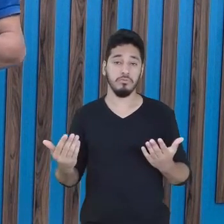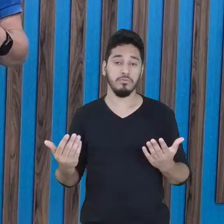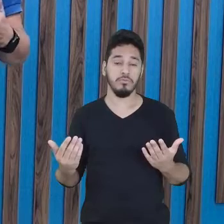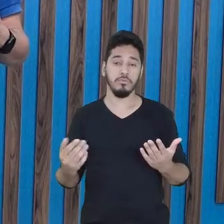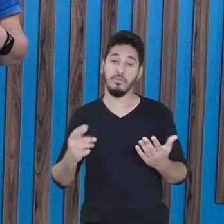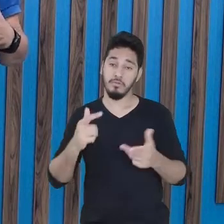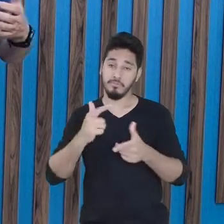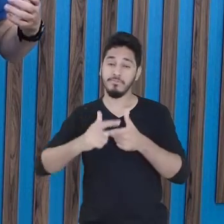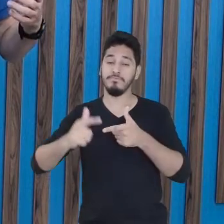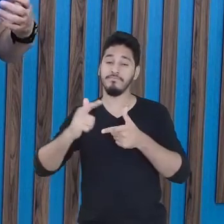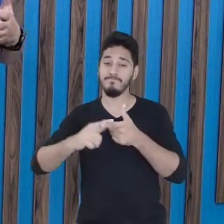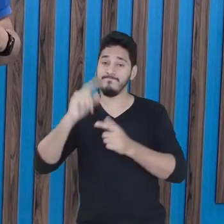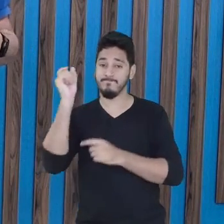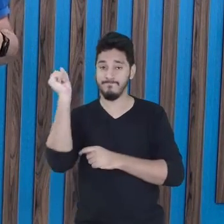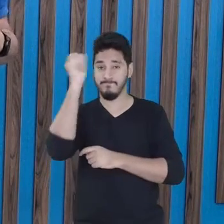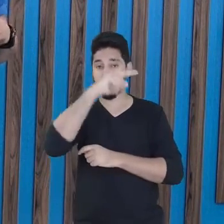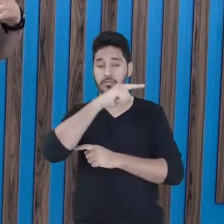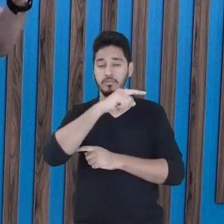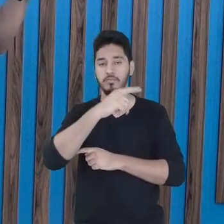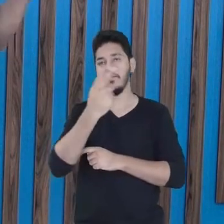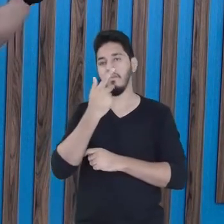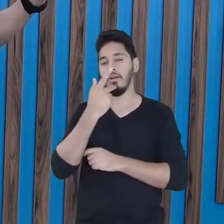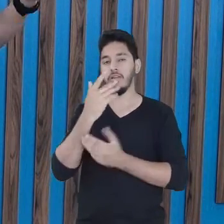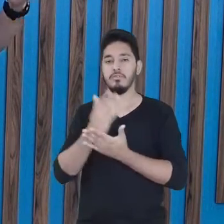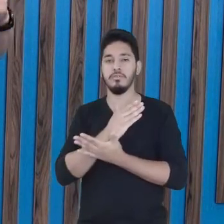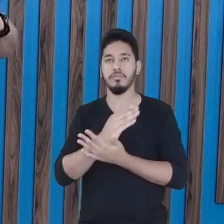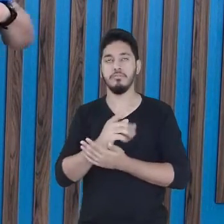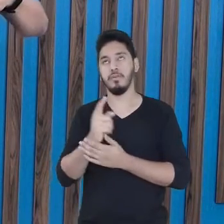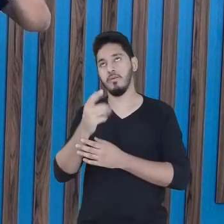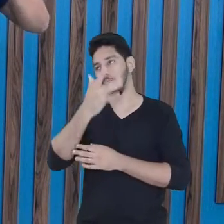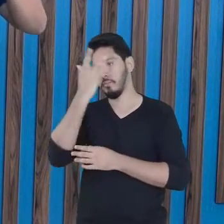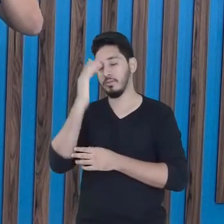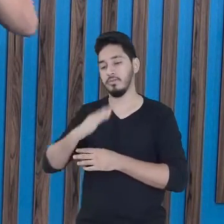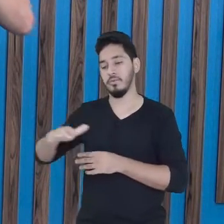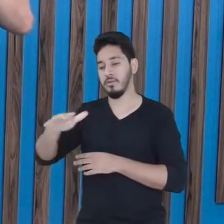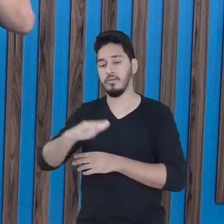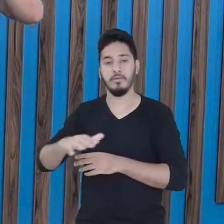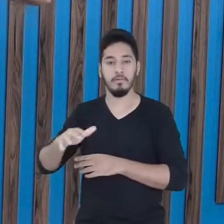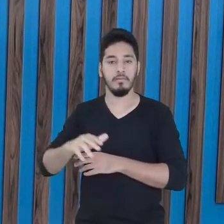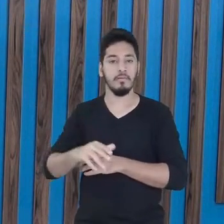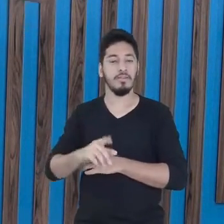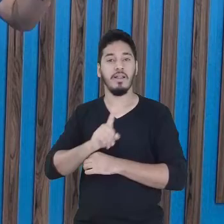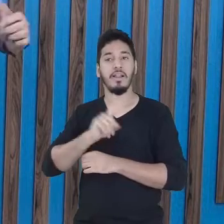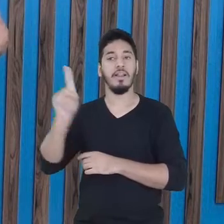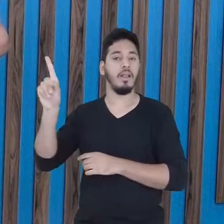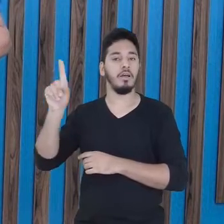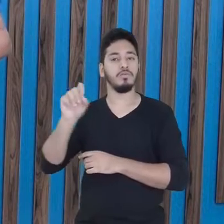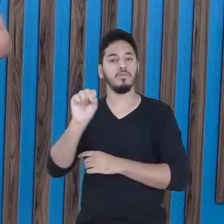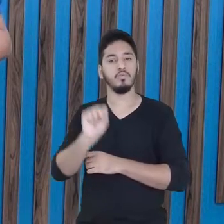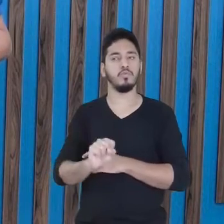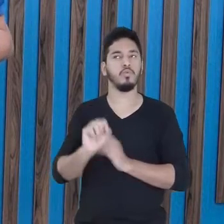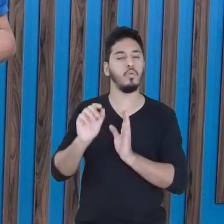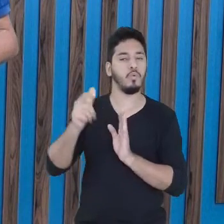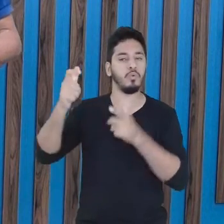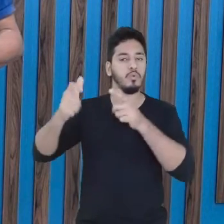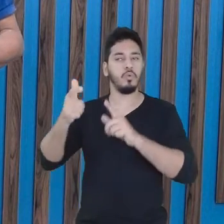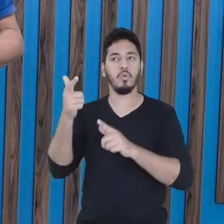é complicado, por exemplo, dizer para um sertanejo, ou, por exemplo, um mato-grossense lá do Pantanal,